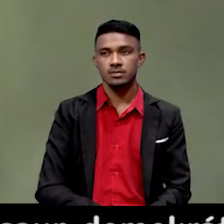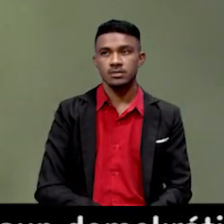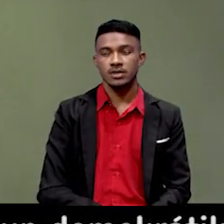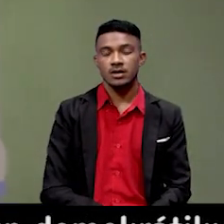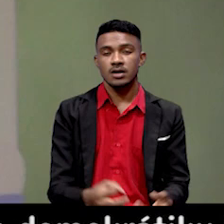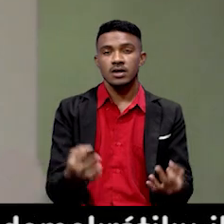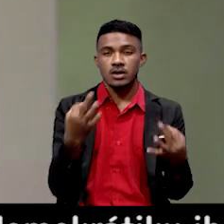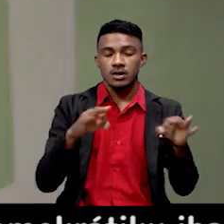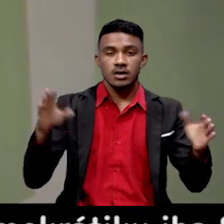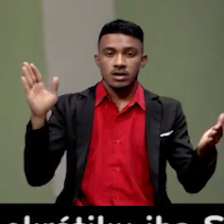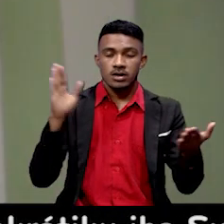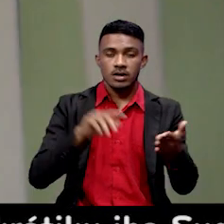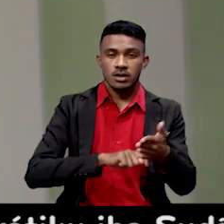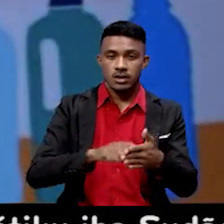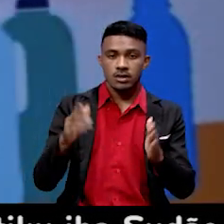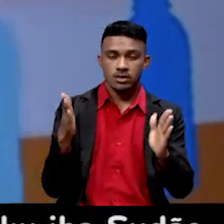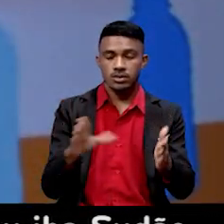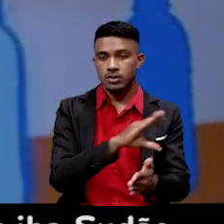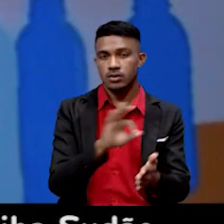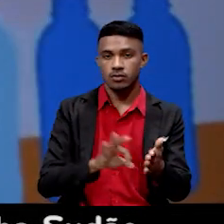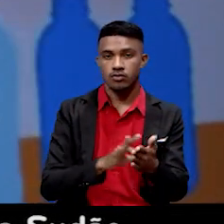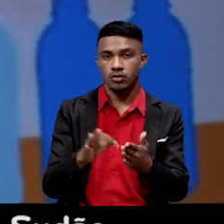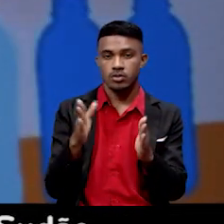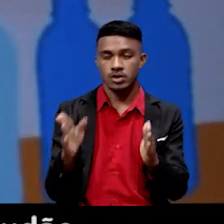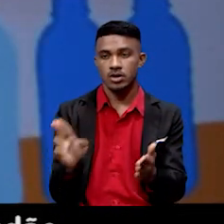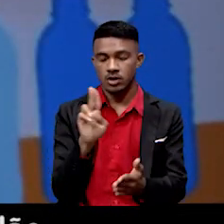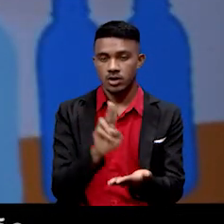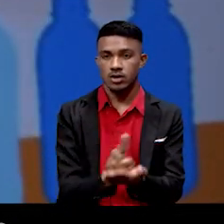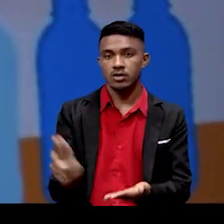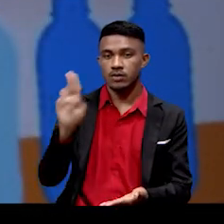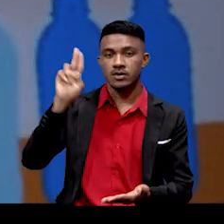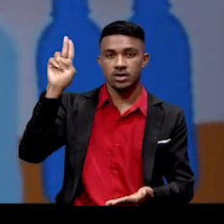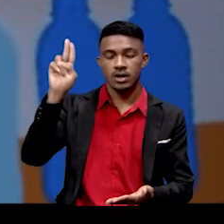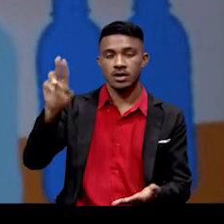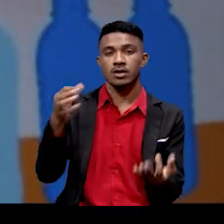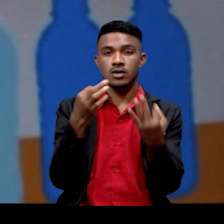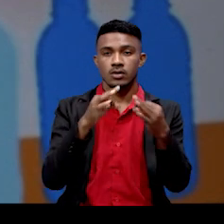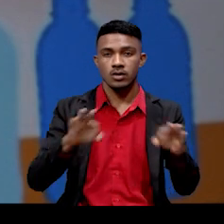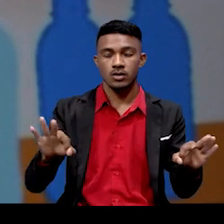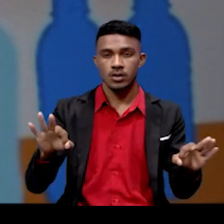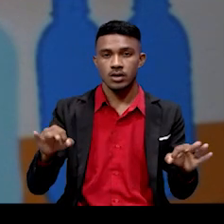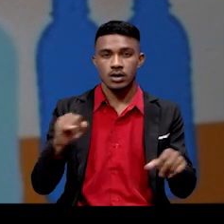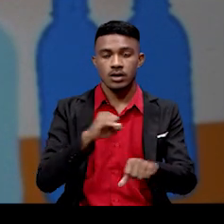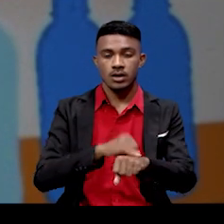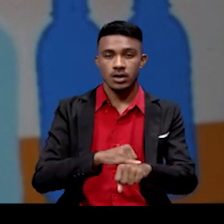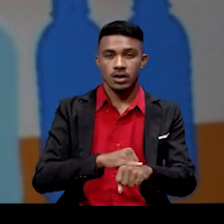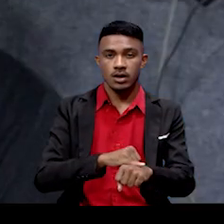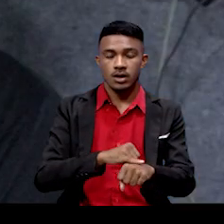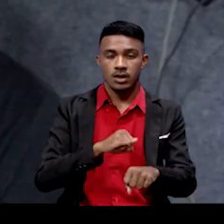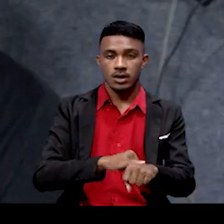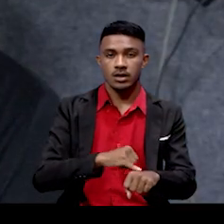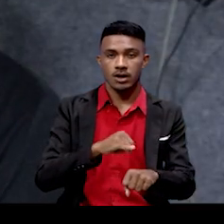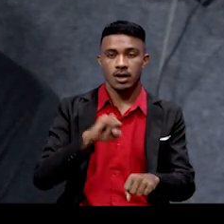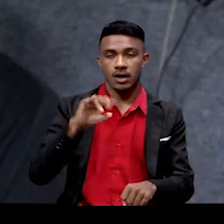Remata iha curso ka formação iha nível universitário ni iha. Licenciado ni hau iha fali relação internacional iha universidade